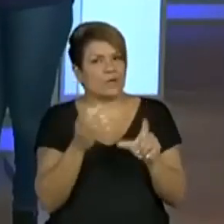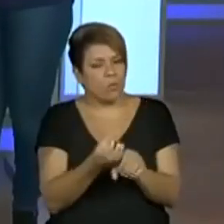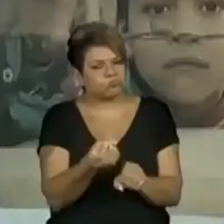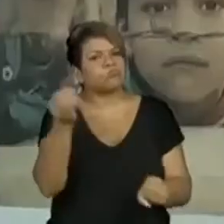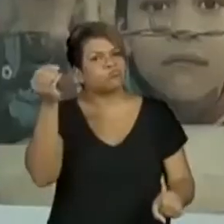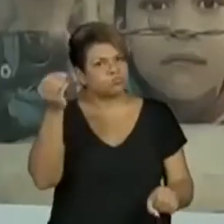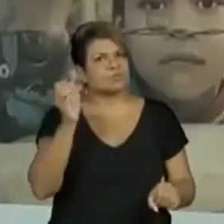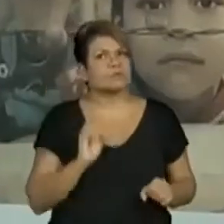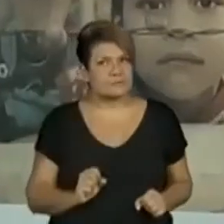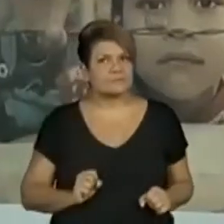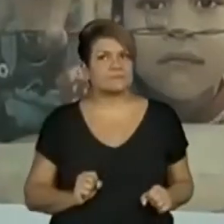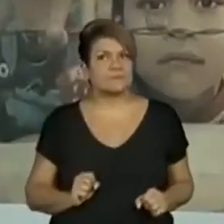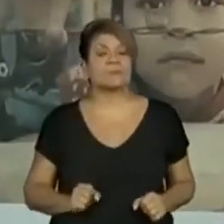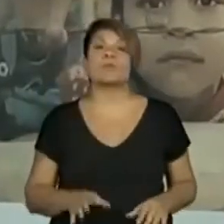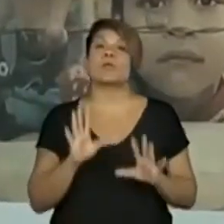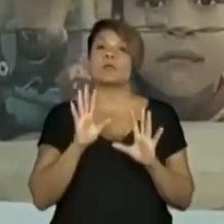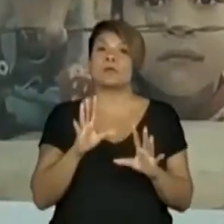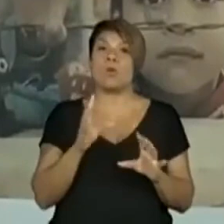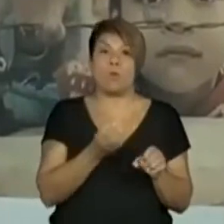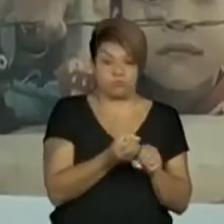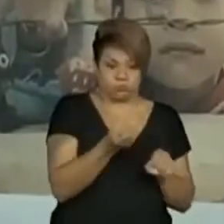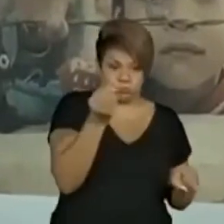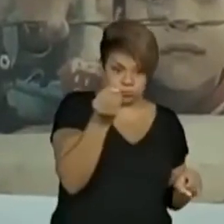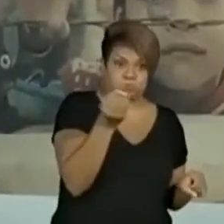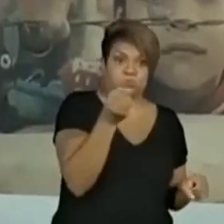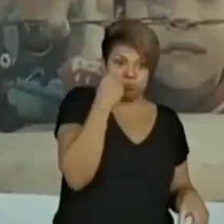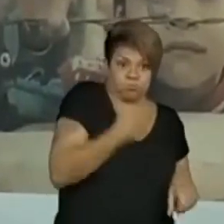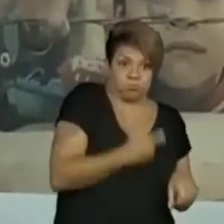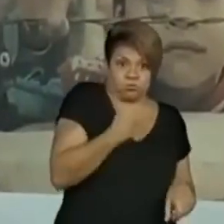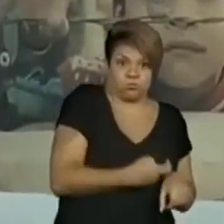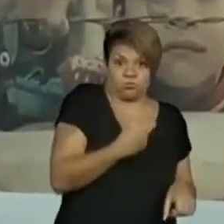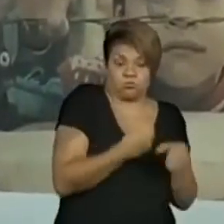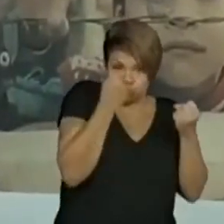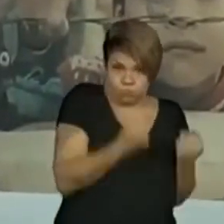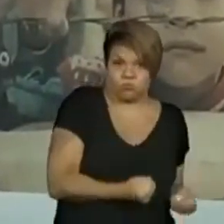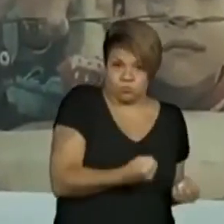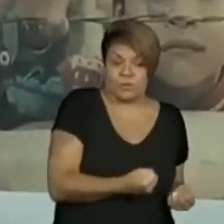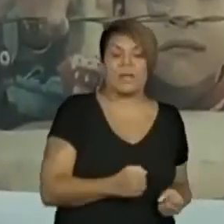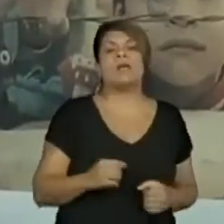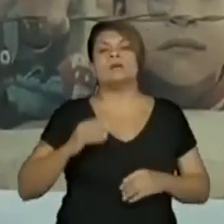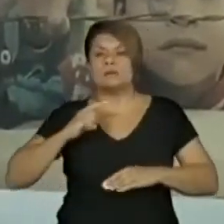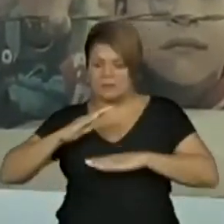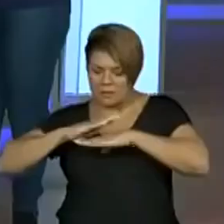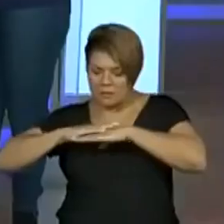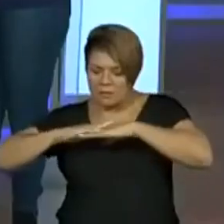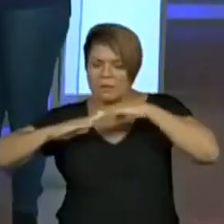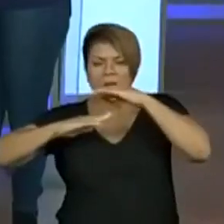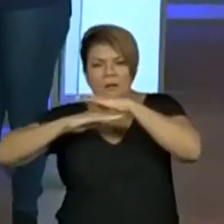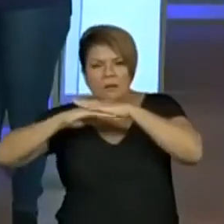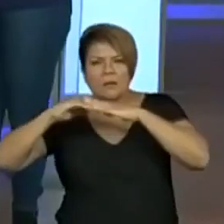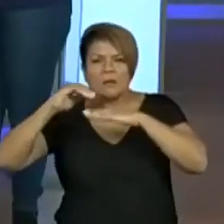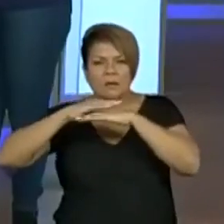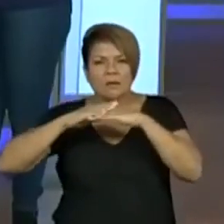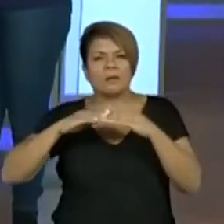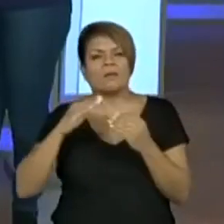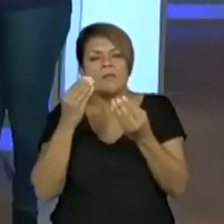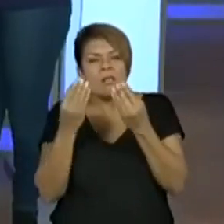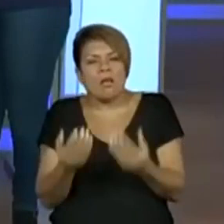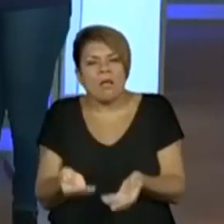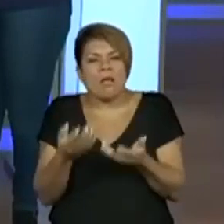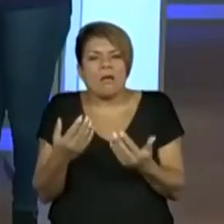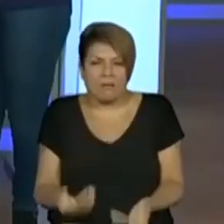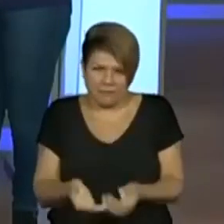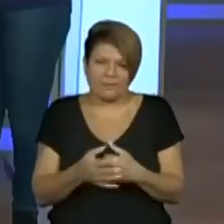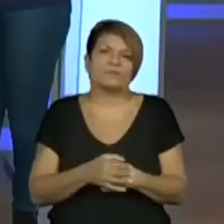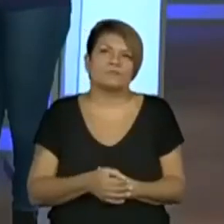diferente dessa maciça em madeira maciça e esse daqui são Compensados na verdade ali não é isso algumas que a gente faz para que ele também com